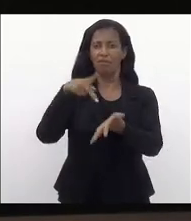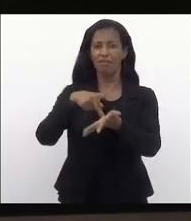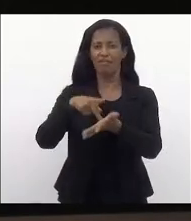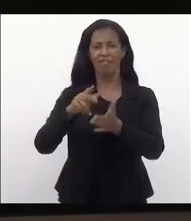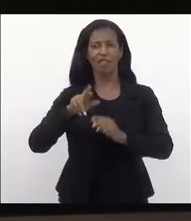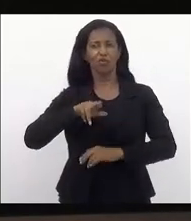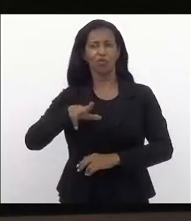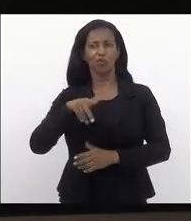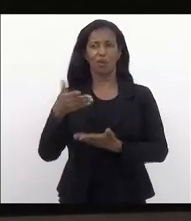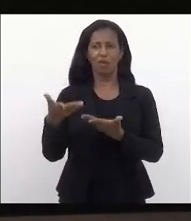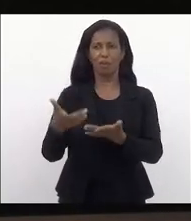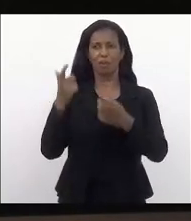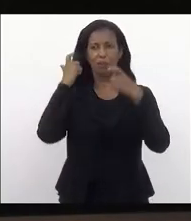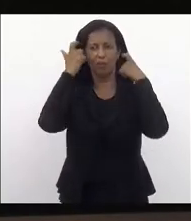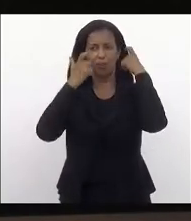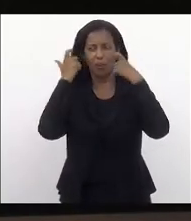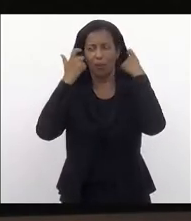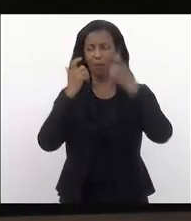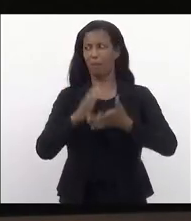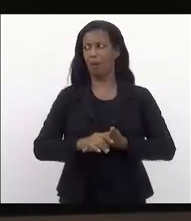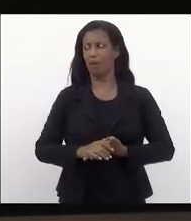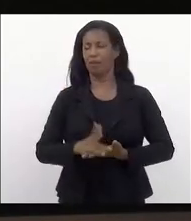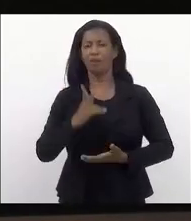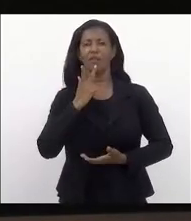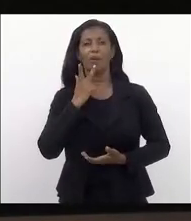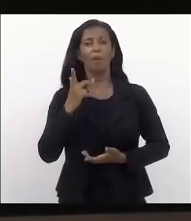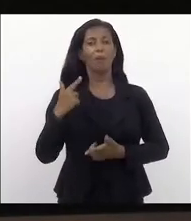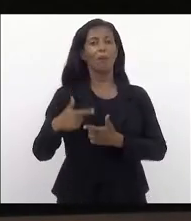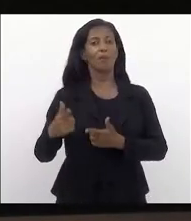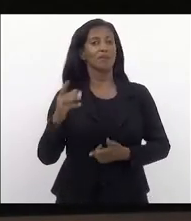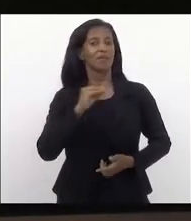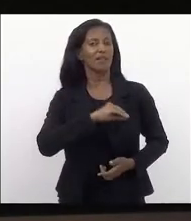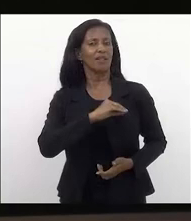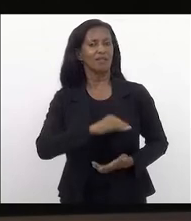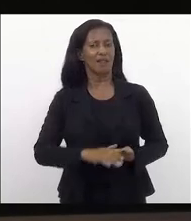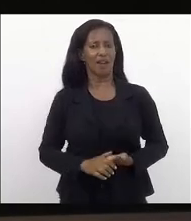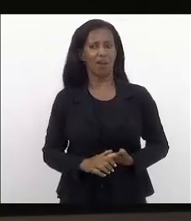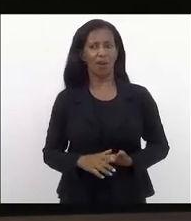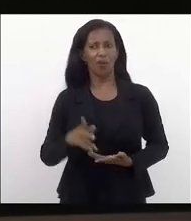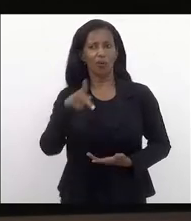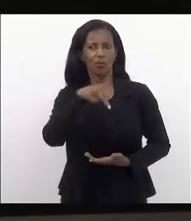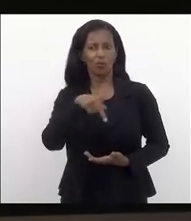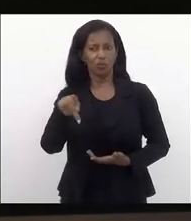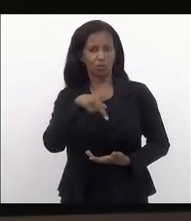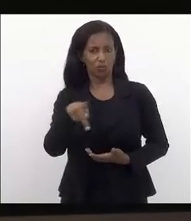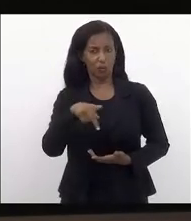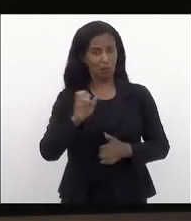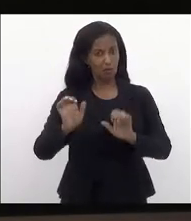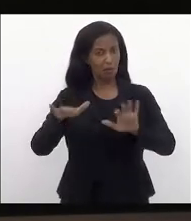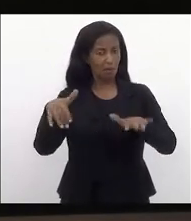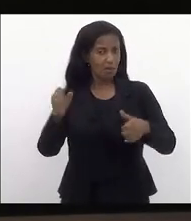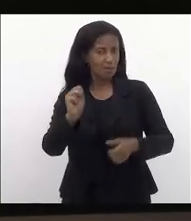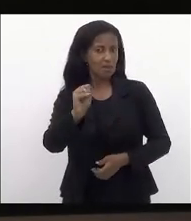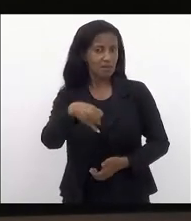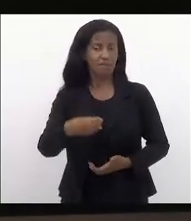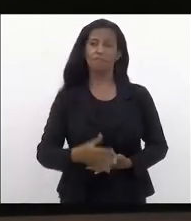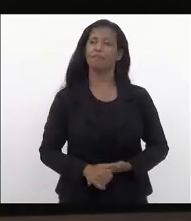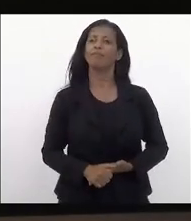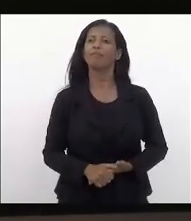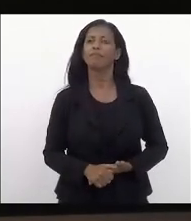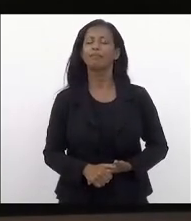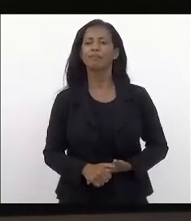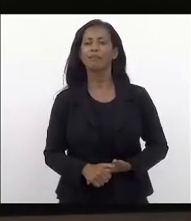espaço físico que estão preocupados estão preocupados com a questão salarial deles os professores da UESO vão se dar bem sim quem vai se dar mal é o